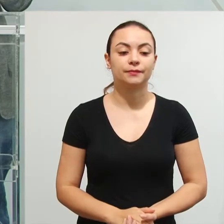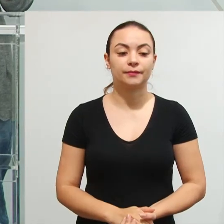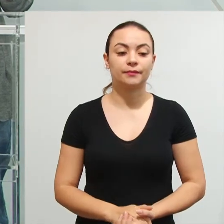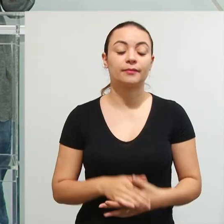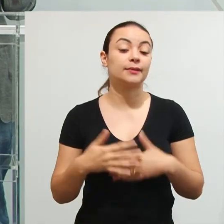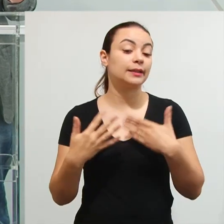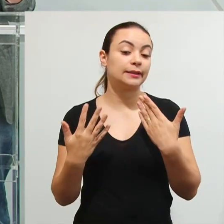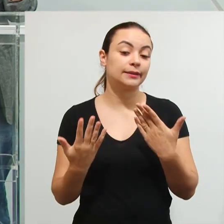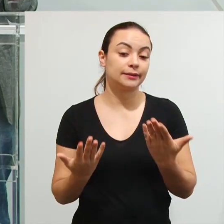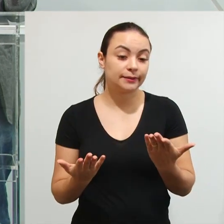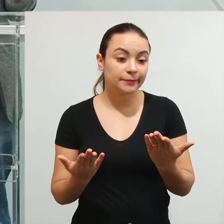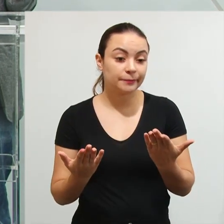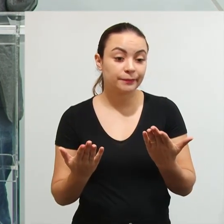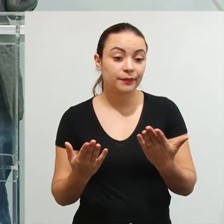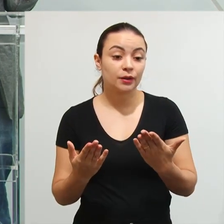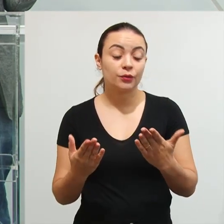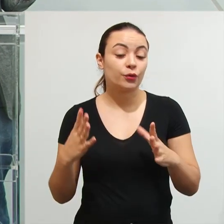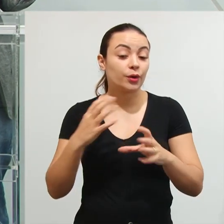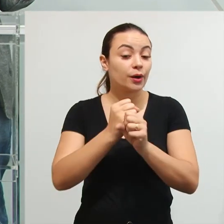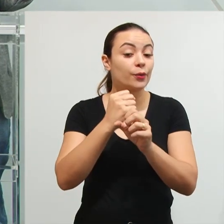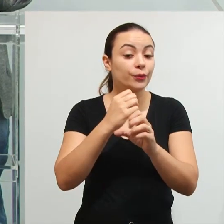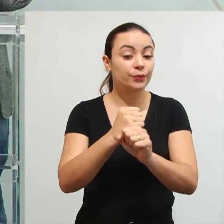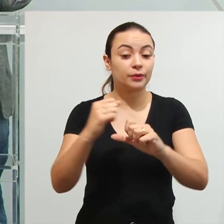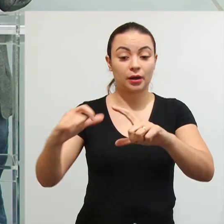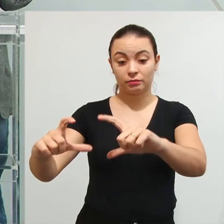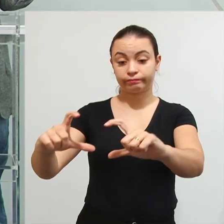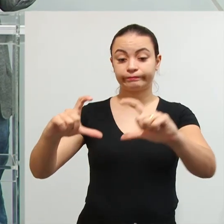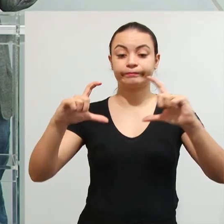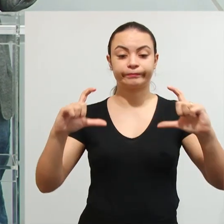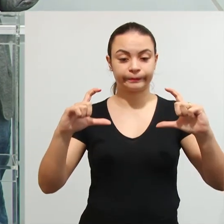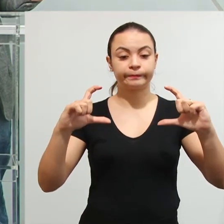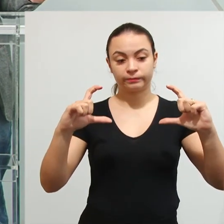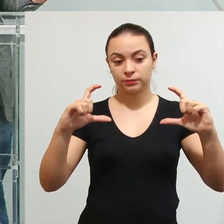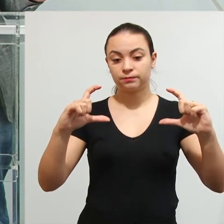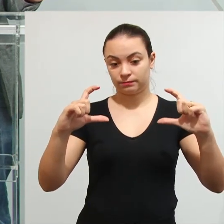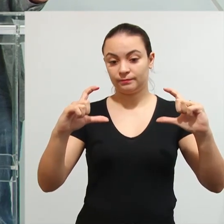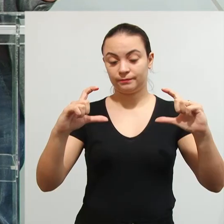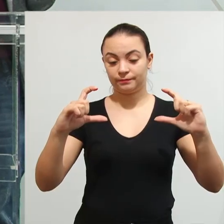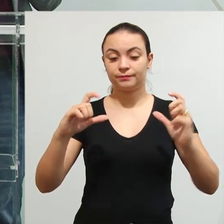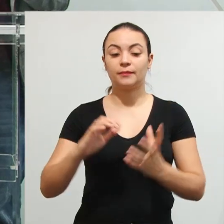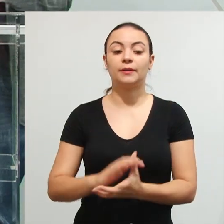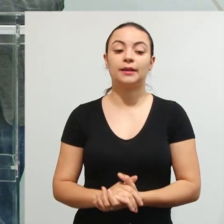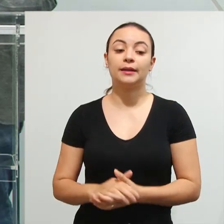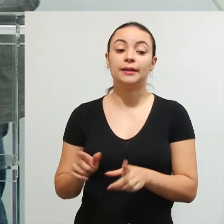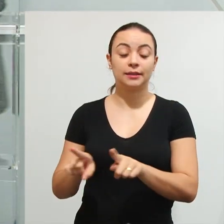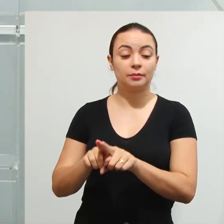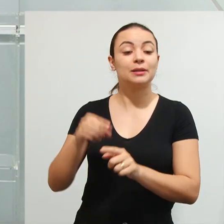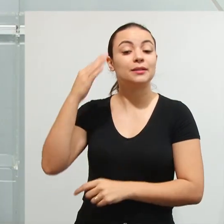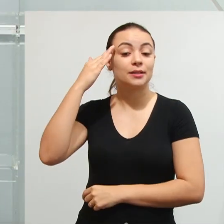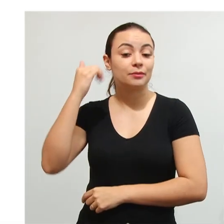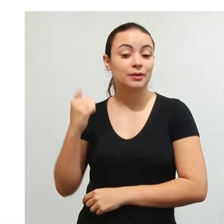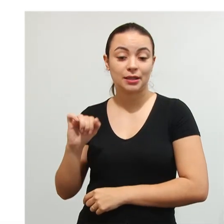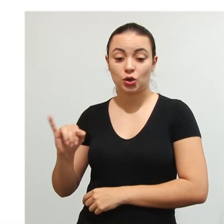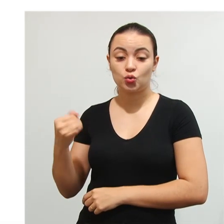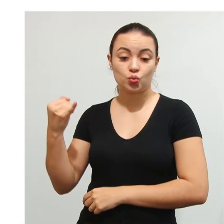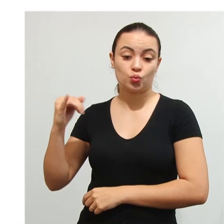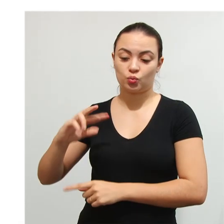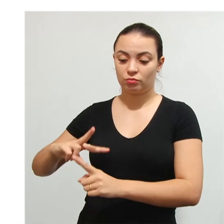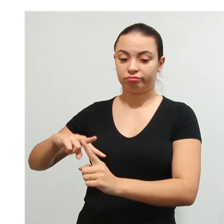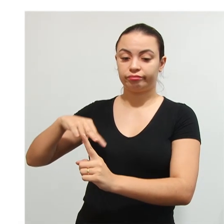mas levando em consideração esse efeito do juros sobre juros do juro catalisado então na projeção temos